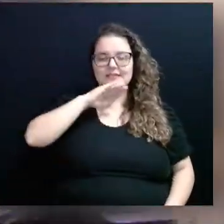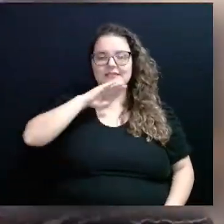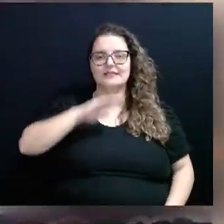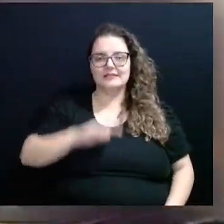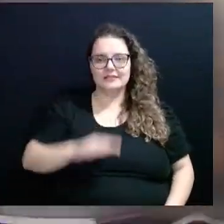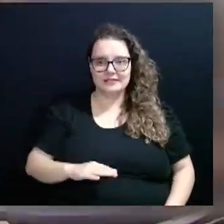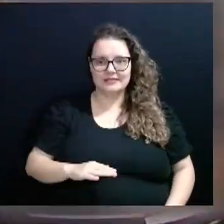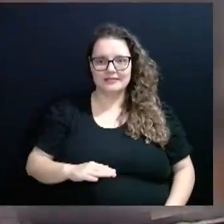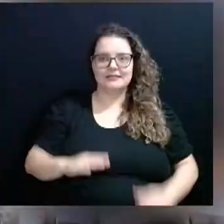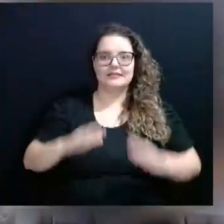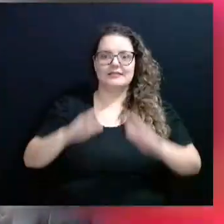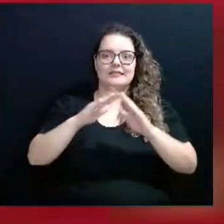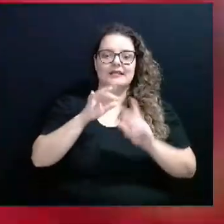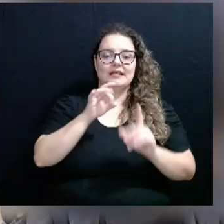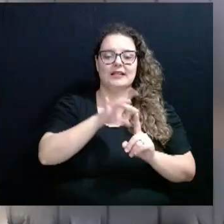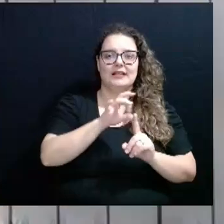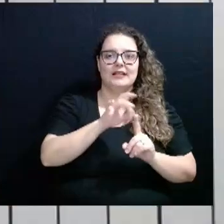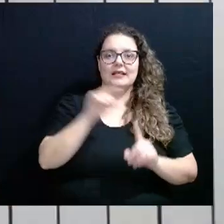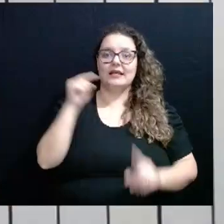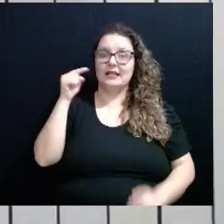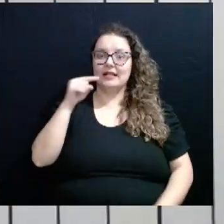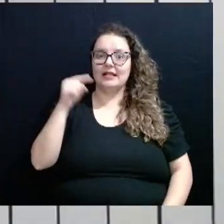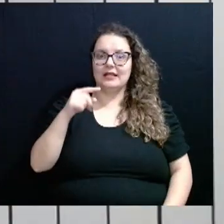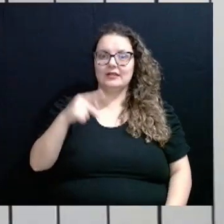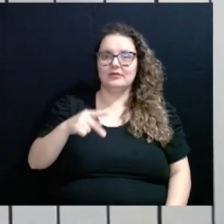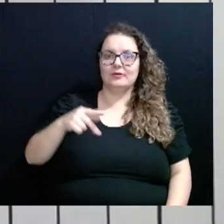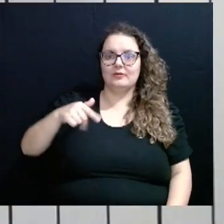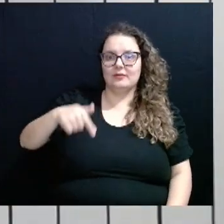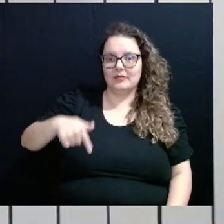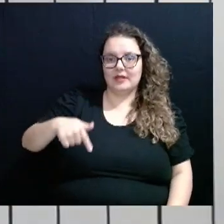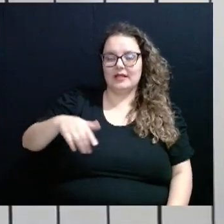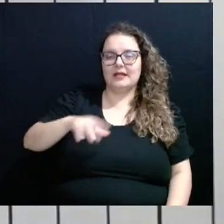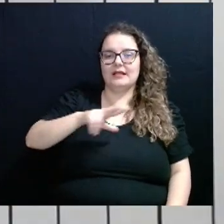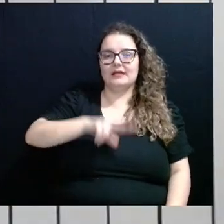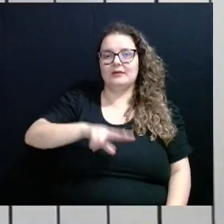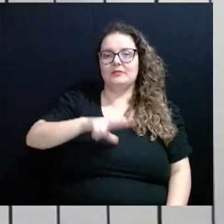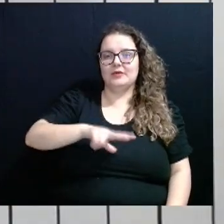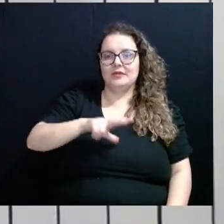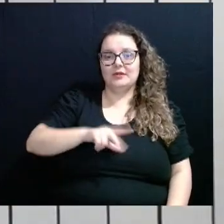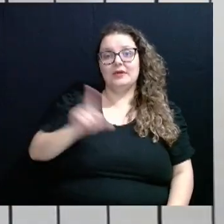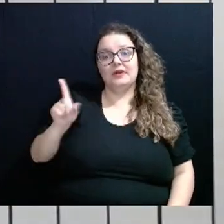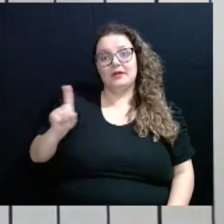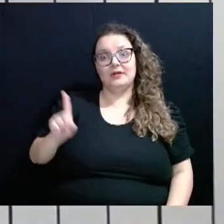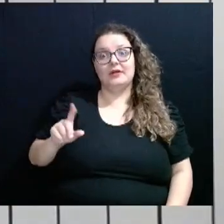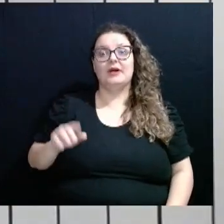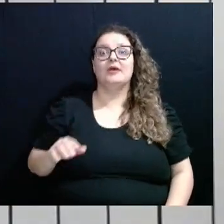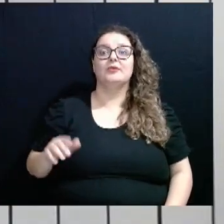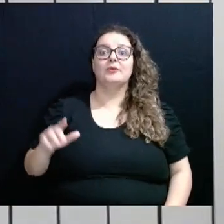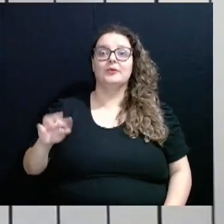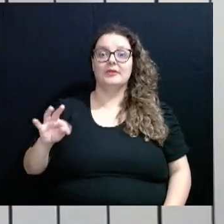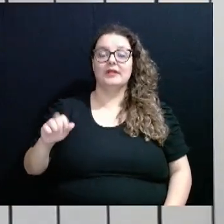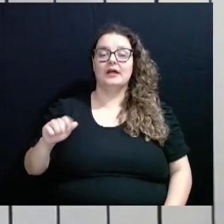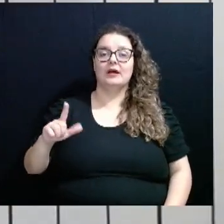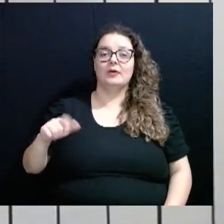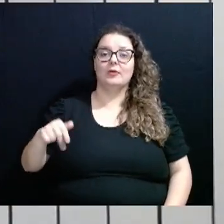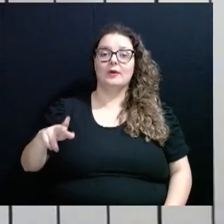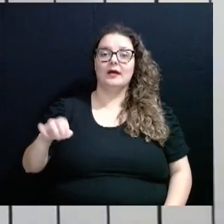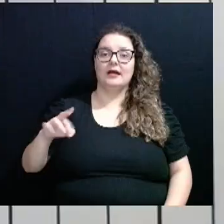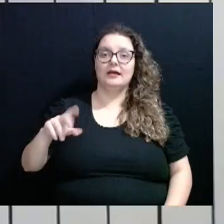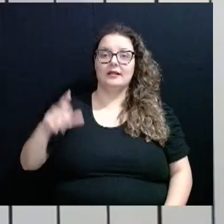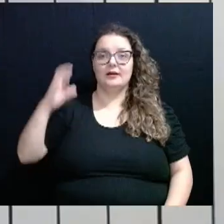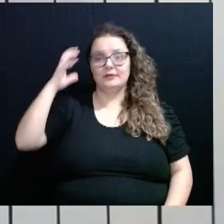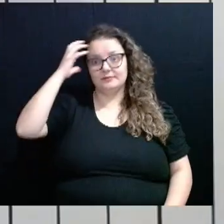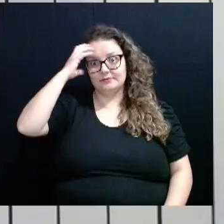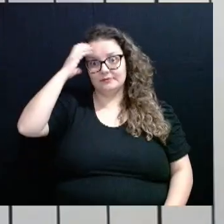de Vidro, lá no Parque Portugal, no Taquaral. O filme que foi escrito e produzido pela Cláudia Garcia